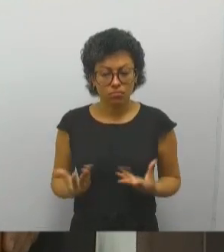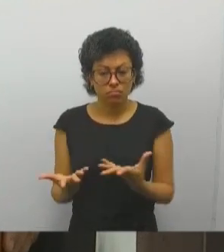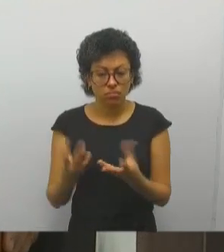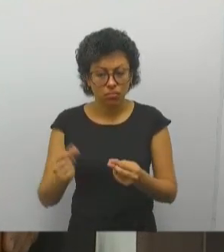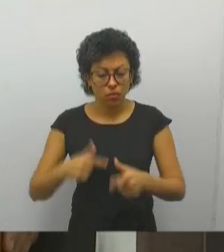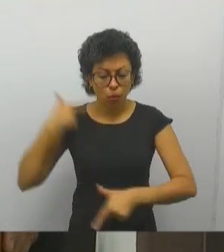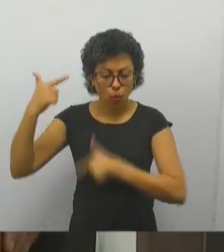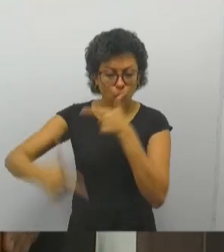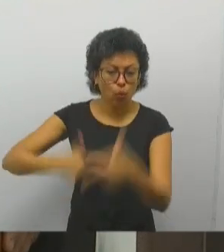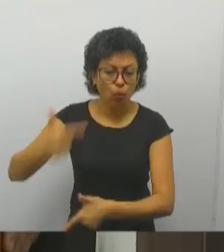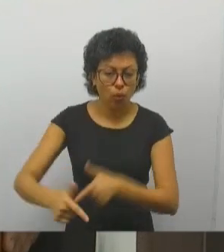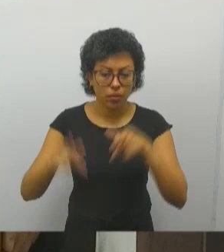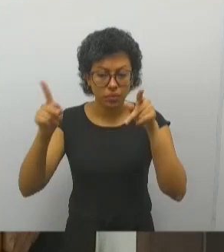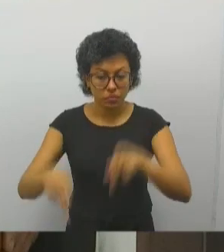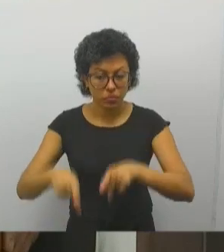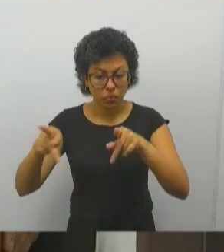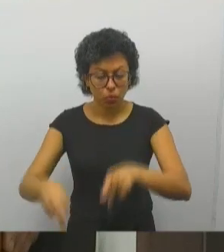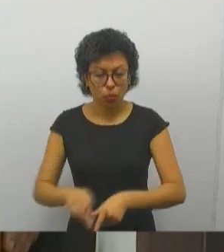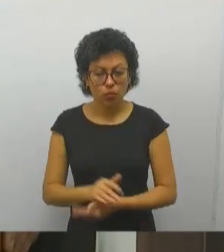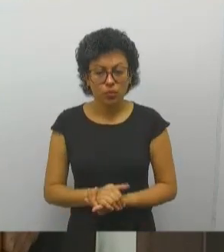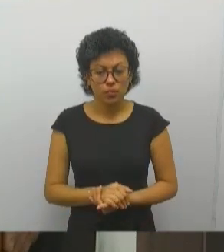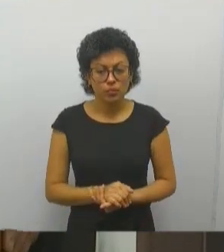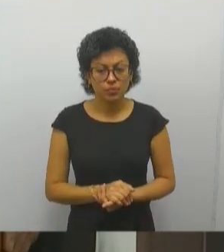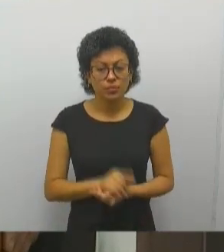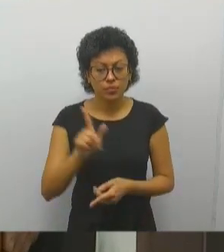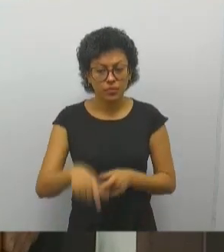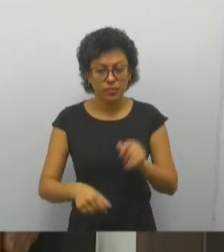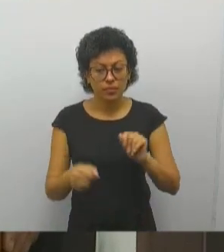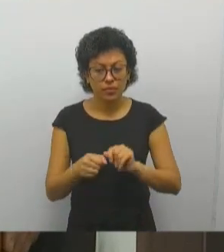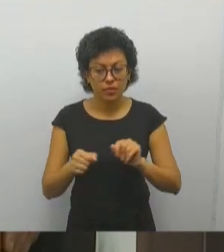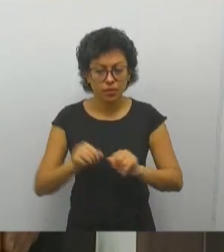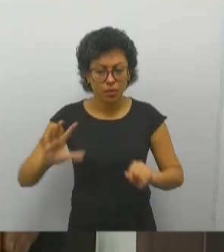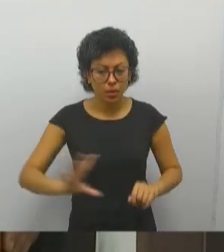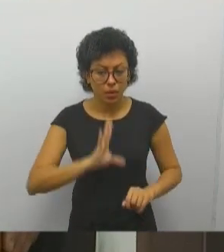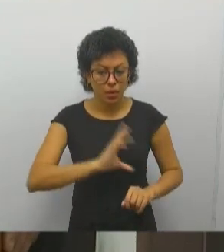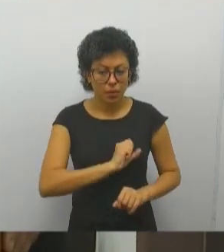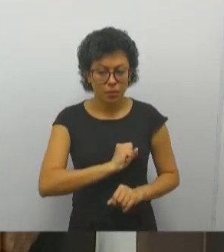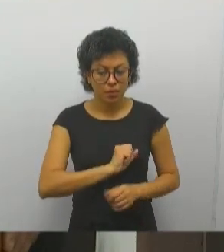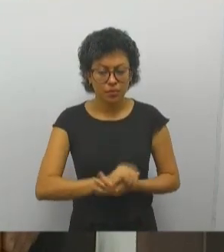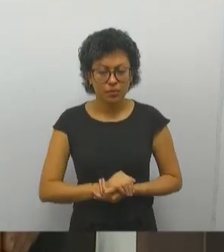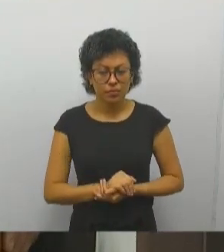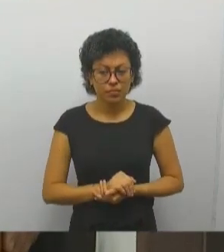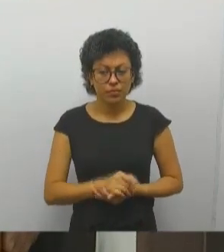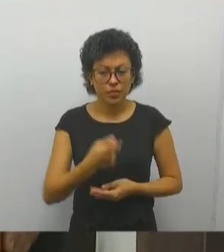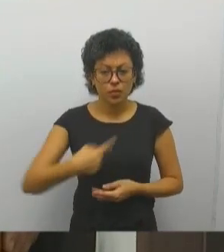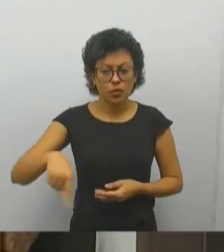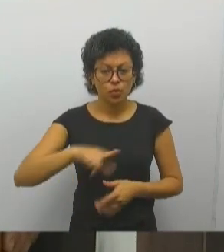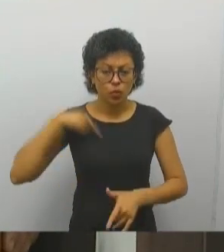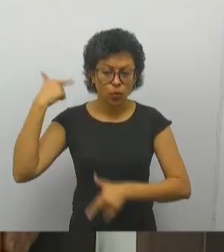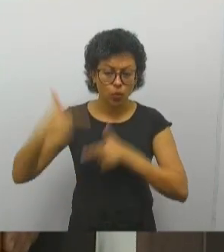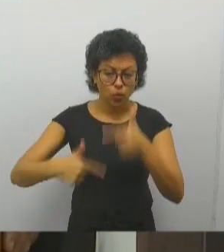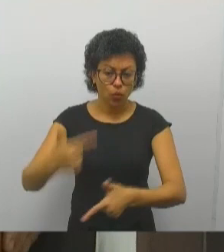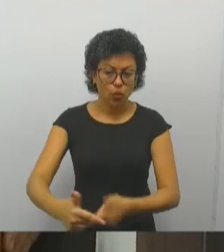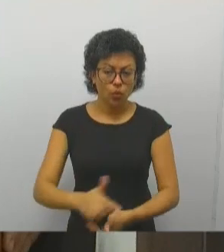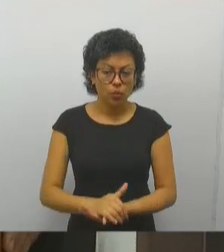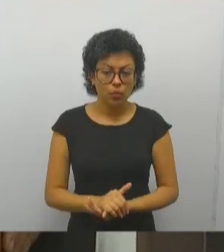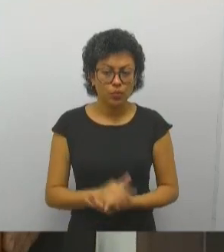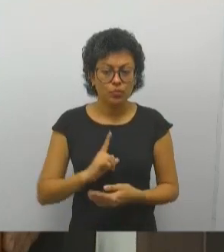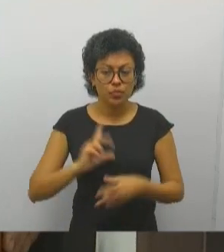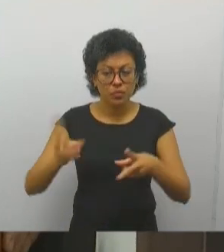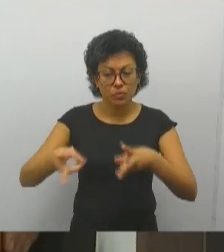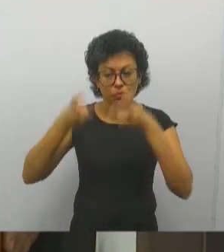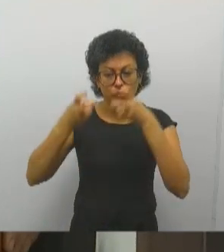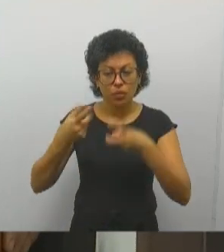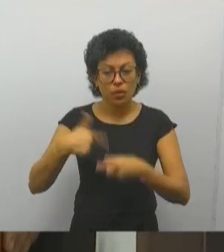ao ao público às pessoas fazer aquilo com amor e isso a gente Tem trabalhado muito e eu vejo